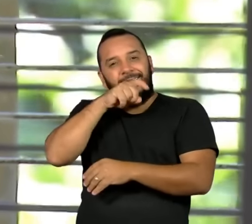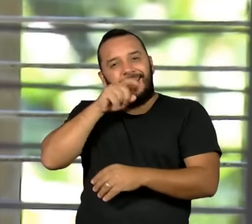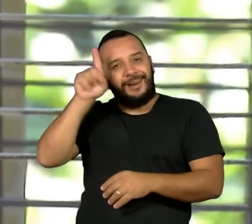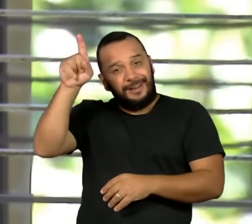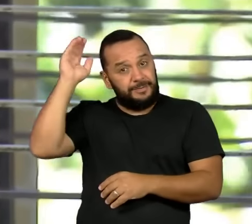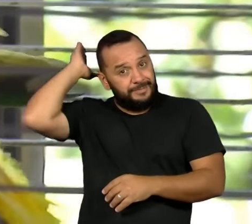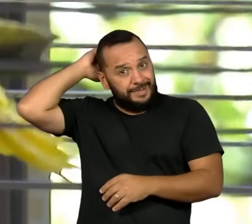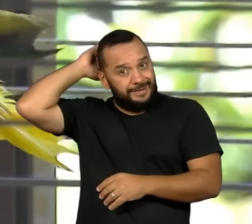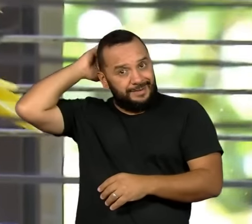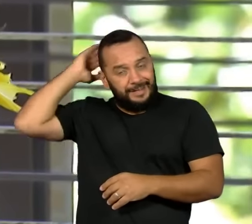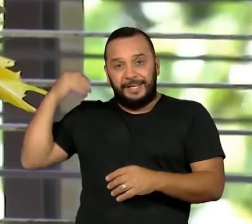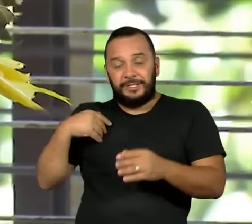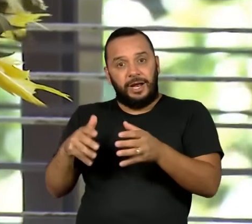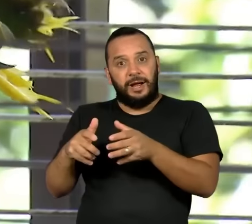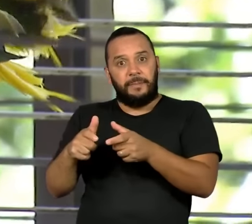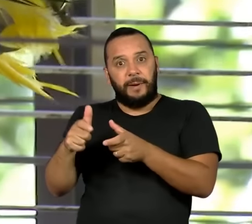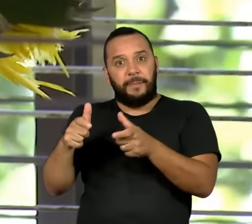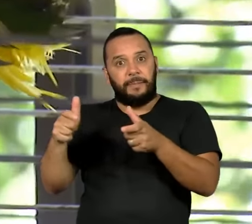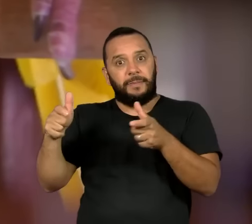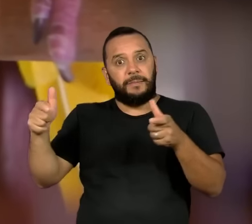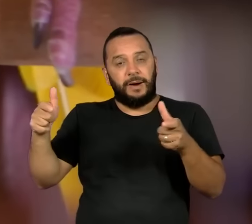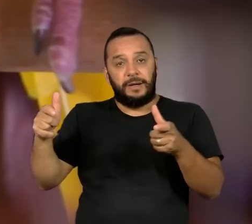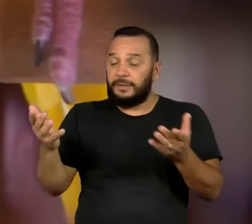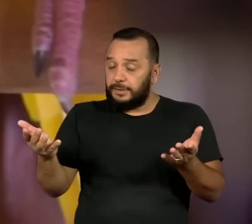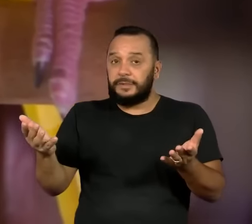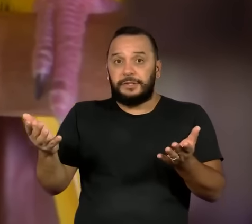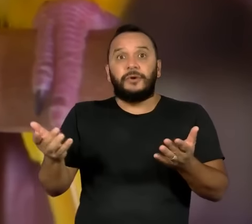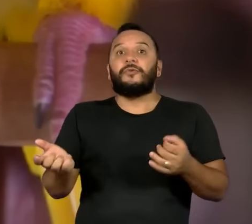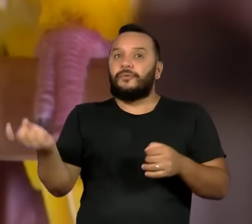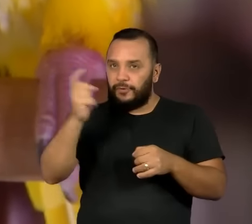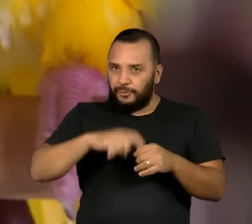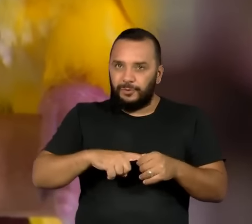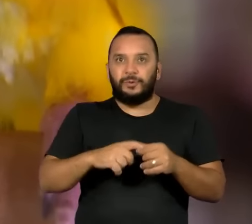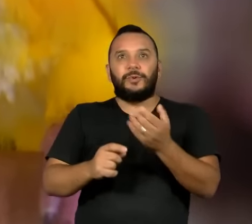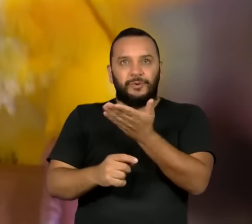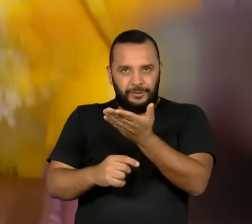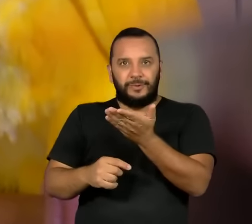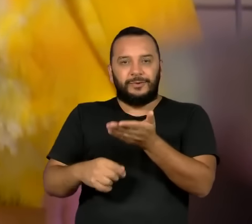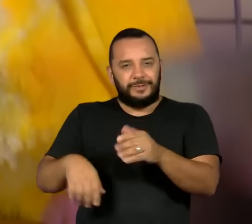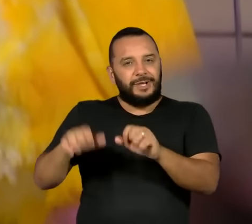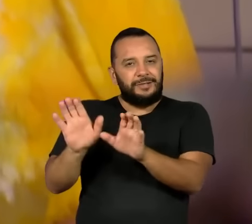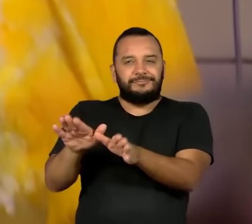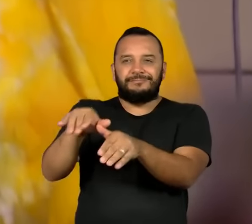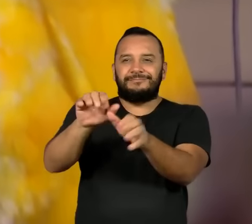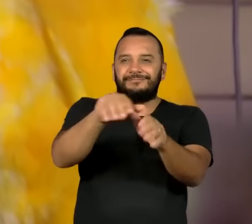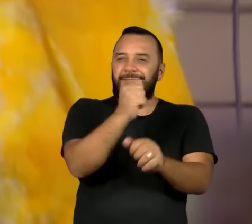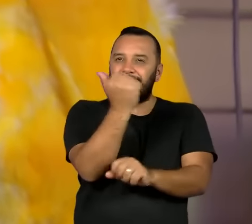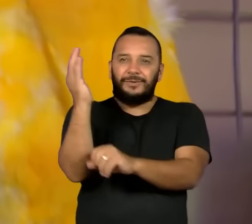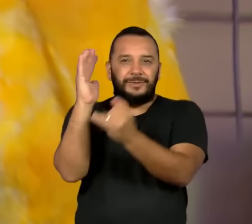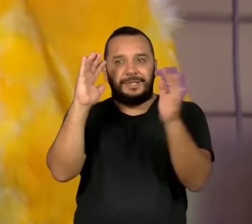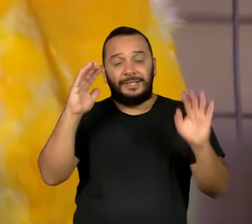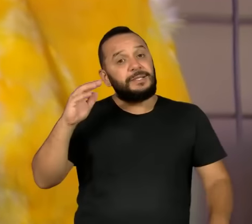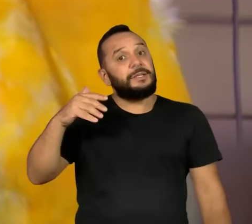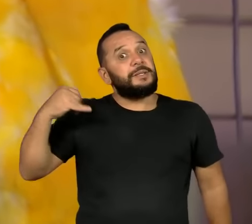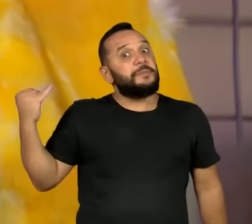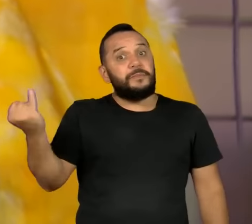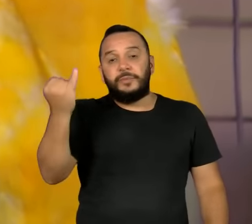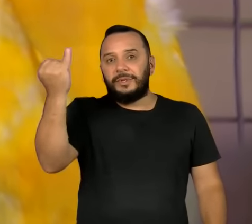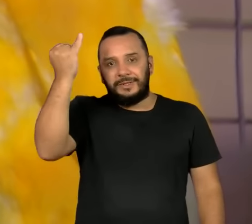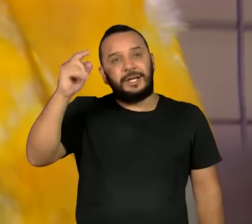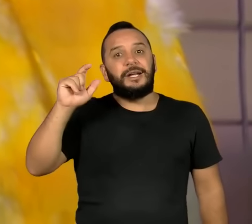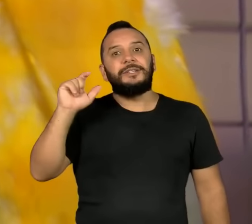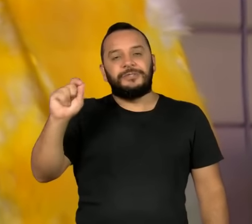o retorno das arara jubas na natureza é um processo que é importante para a restauração dos processos e